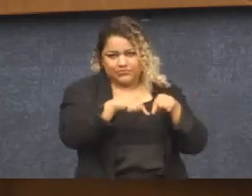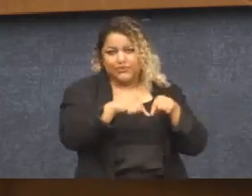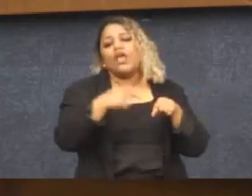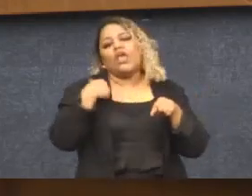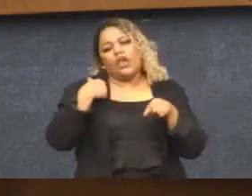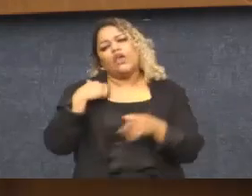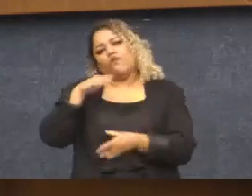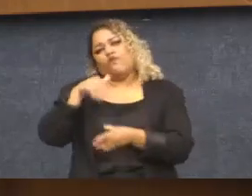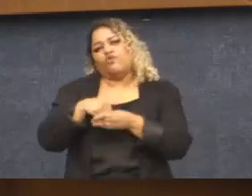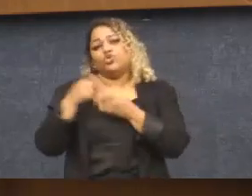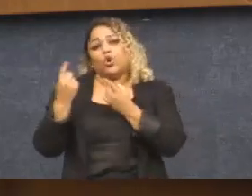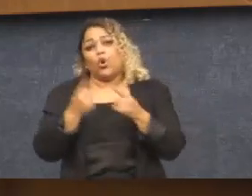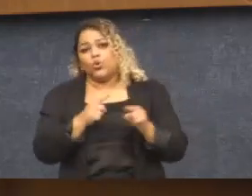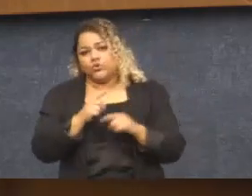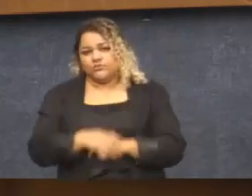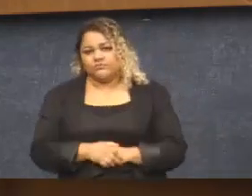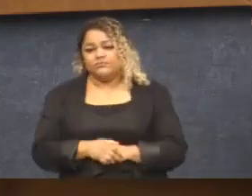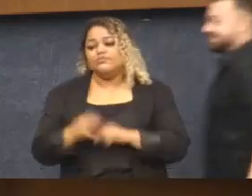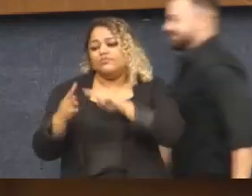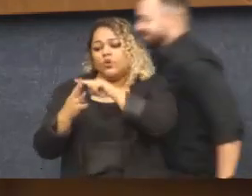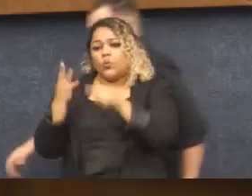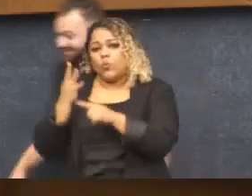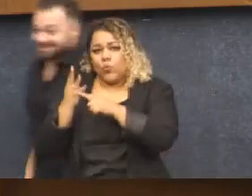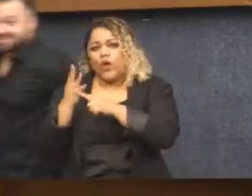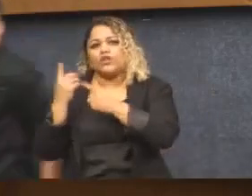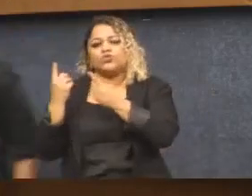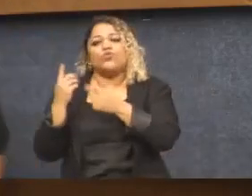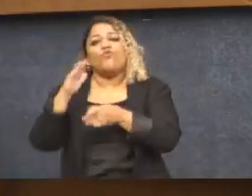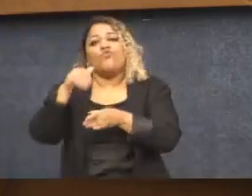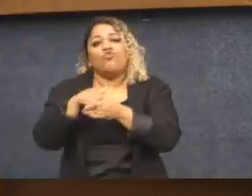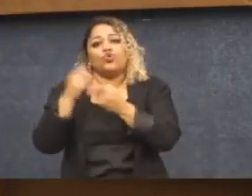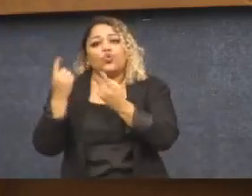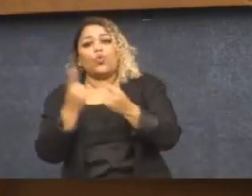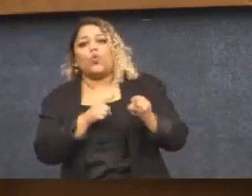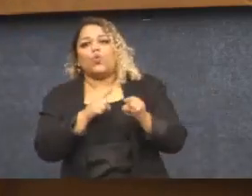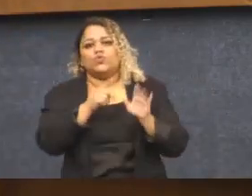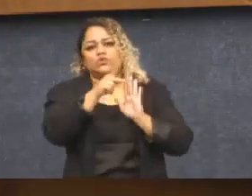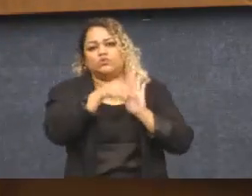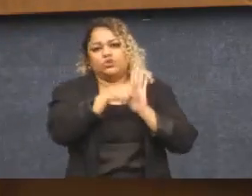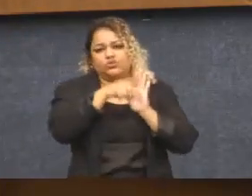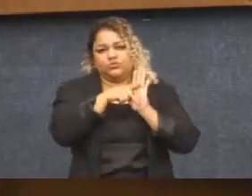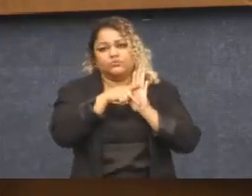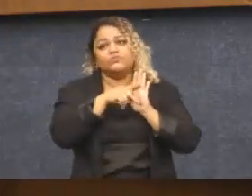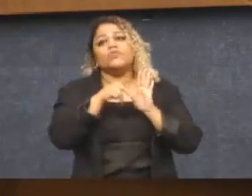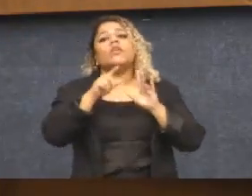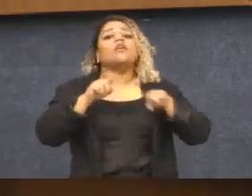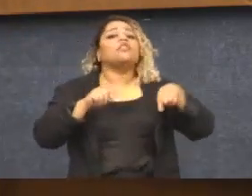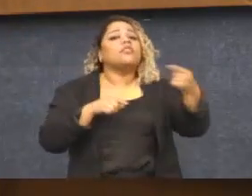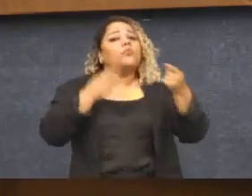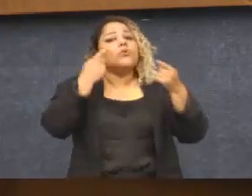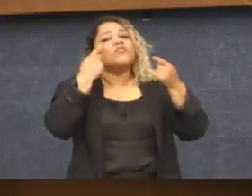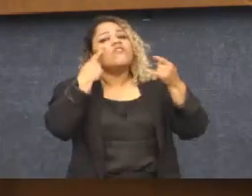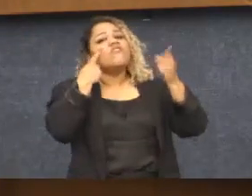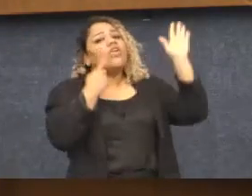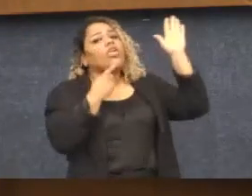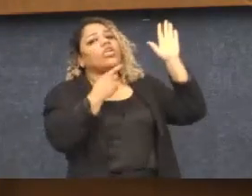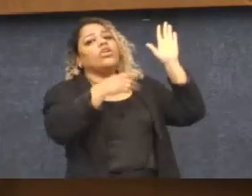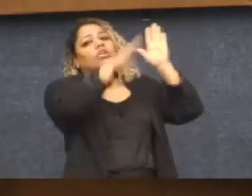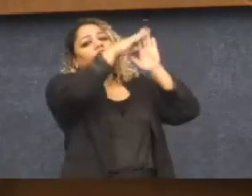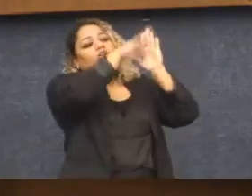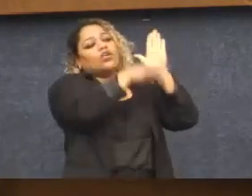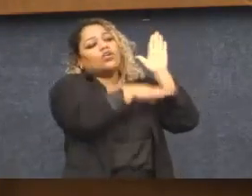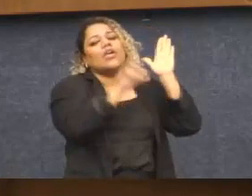Bom, esses foram 4 votos contrários ao projeto. E depois, basta olhar no placar quem mais votou contra.